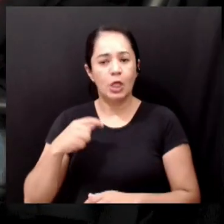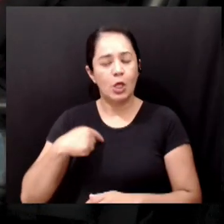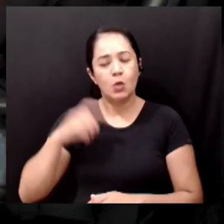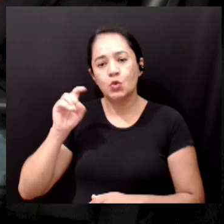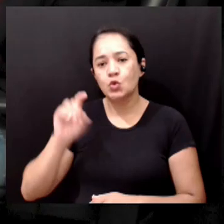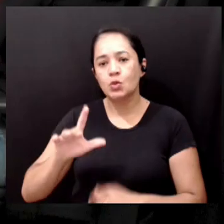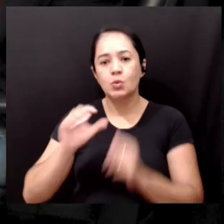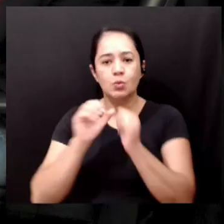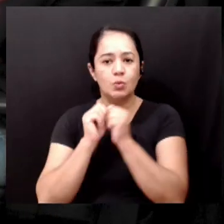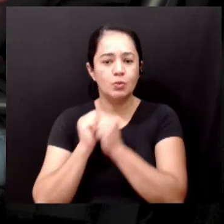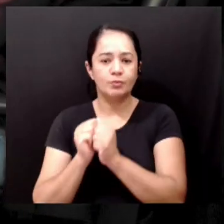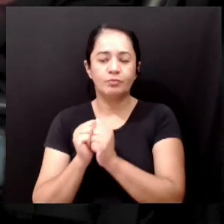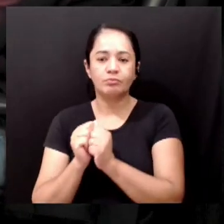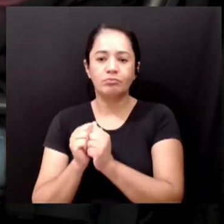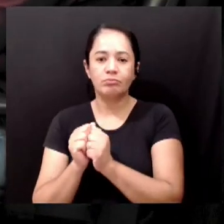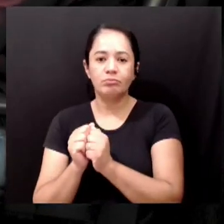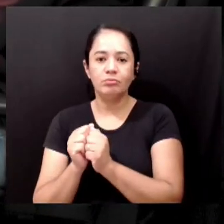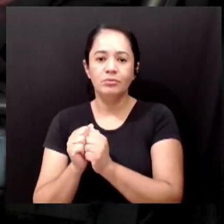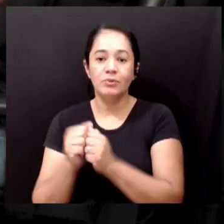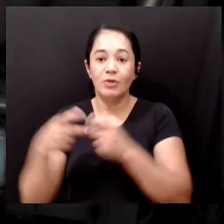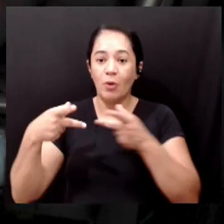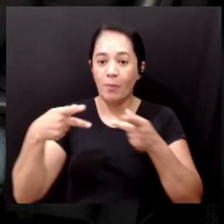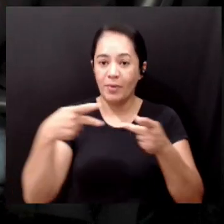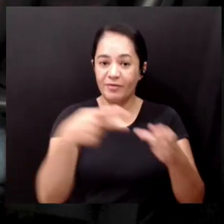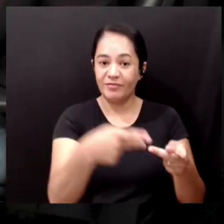numa visita, numa visita